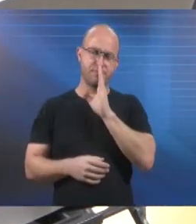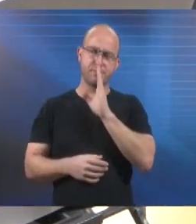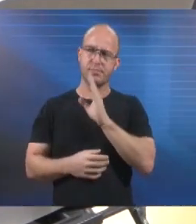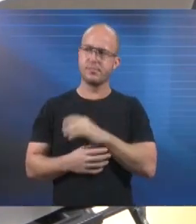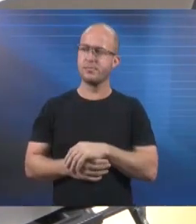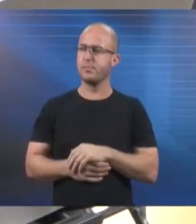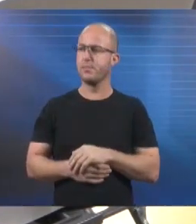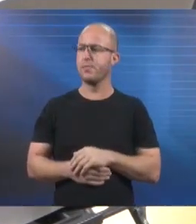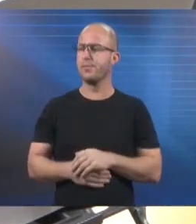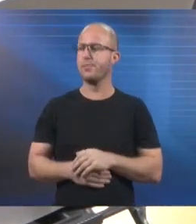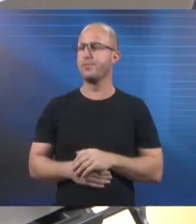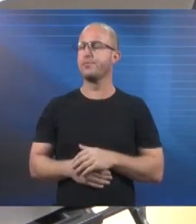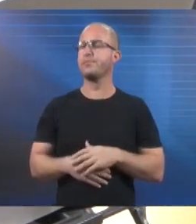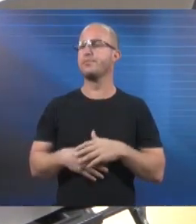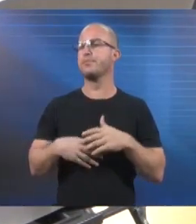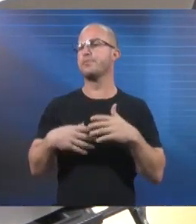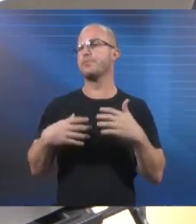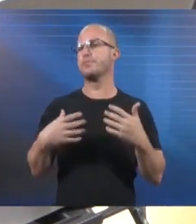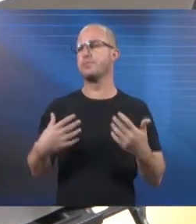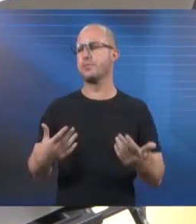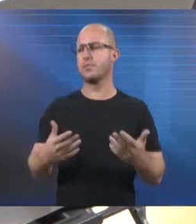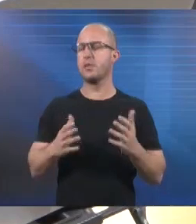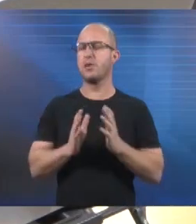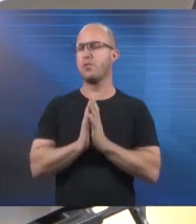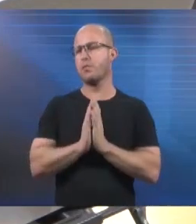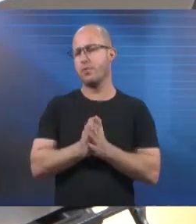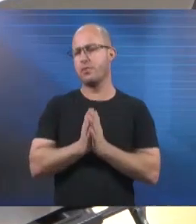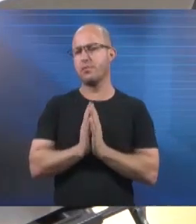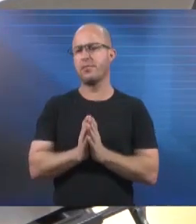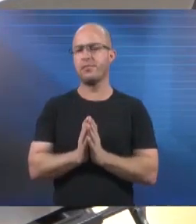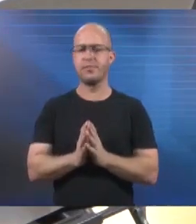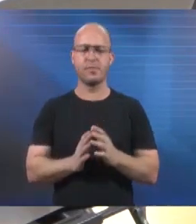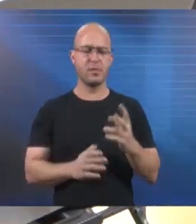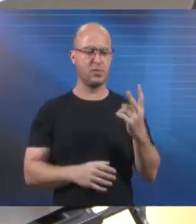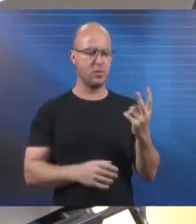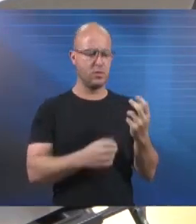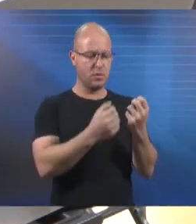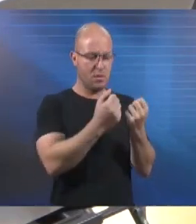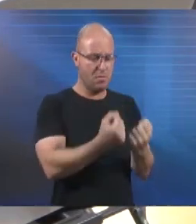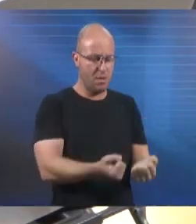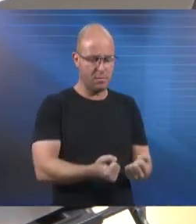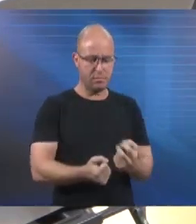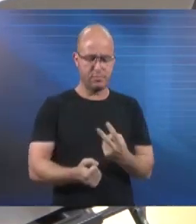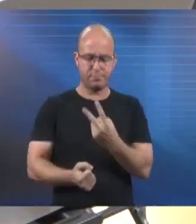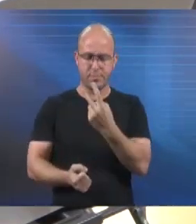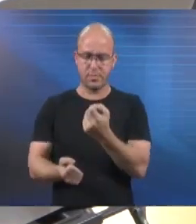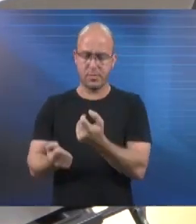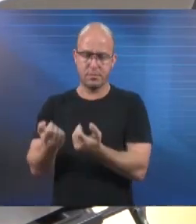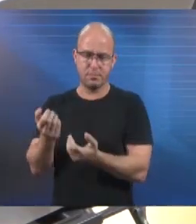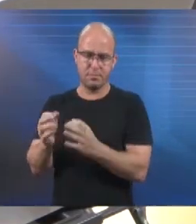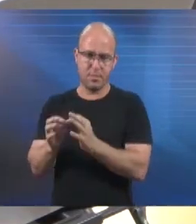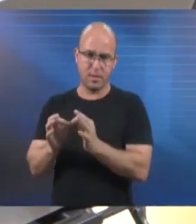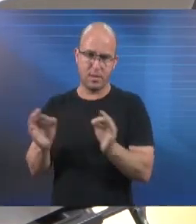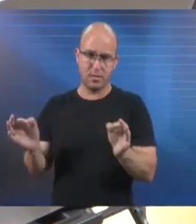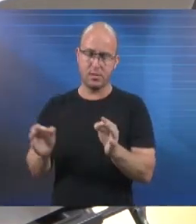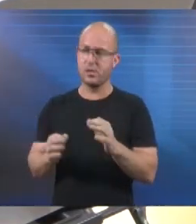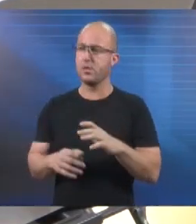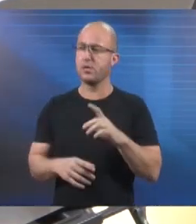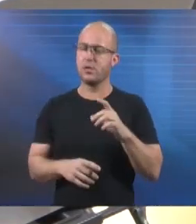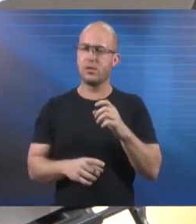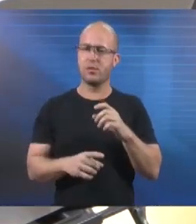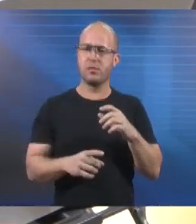reprimidos então por favor que dois pesos e Duas Medidas é essa quando é os movimentos sociais e o